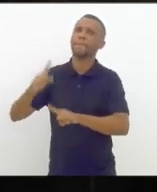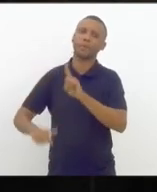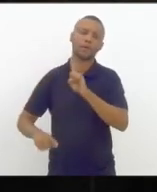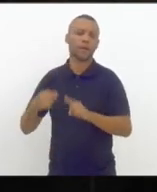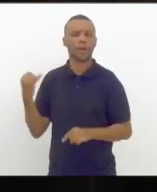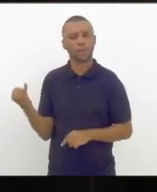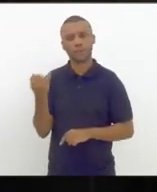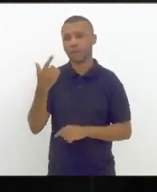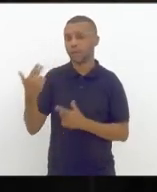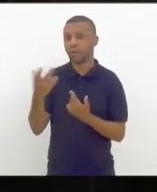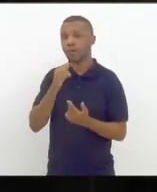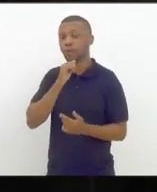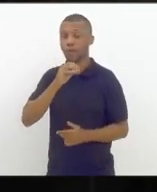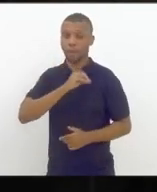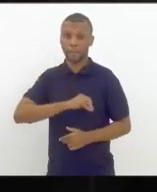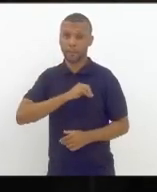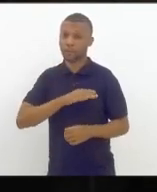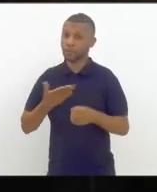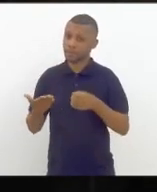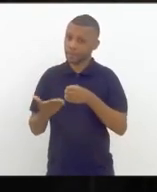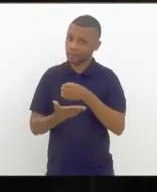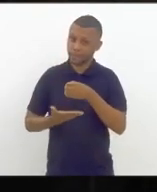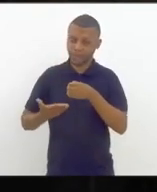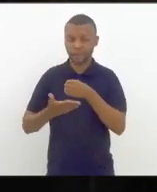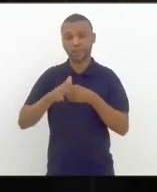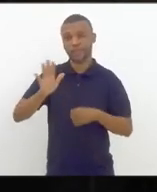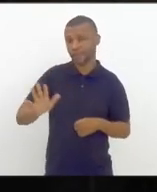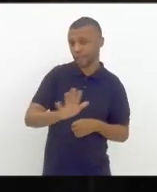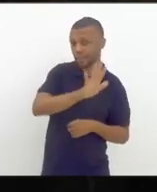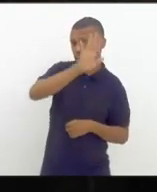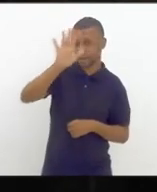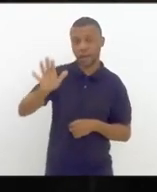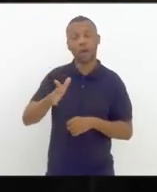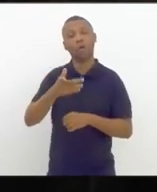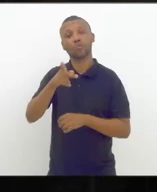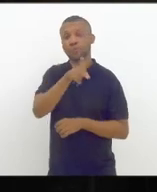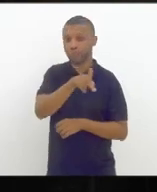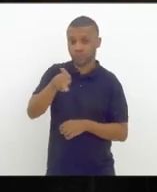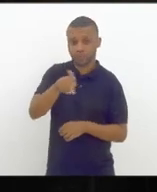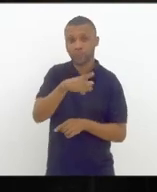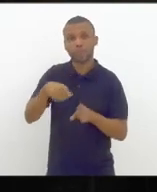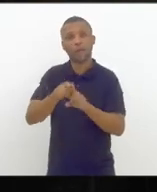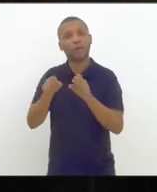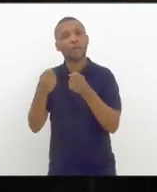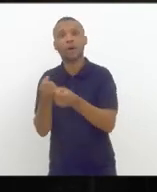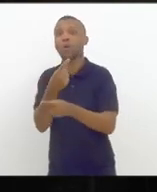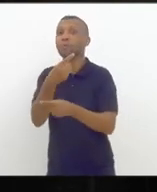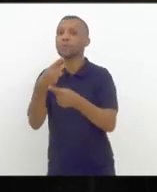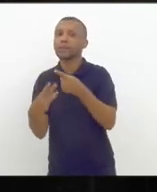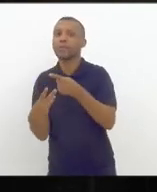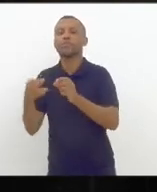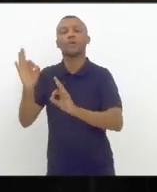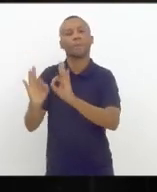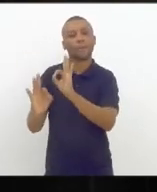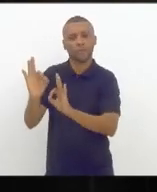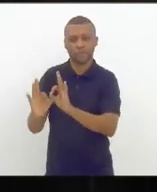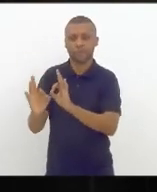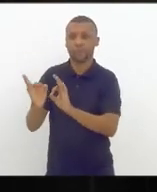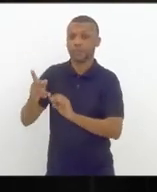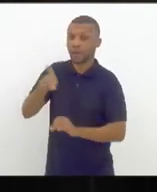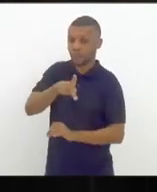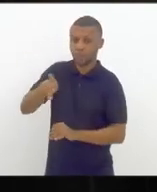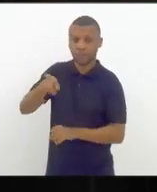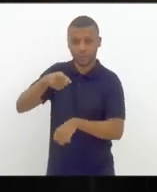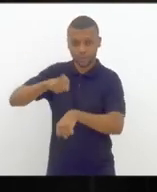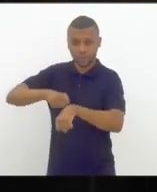por exemplo o piso salarial Nacional do magistério e como por exemplo a garantia de um terço de planejamento para que os professores tenham este tempo para